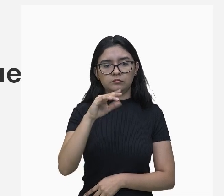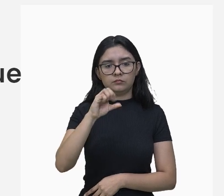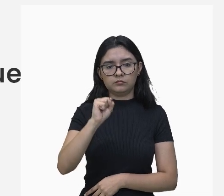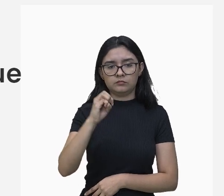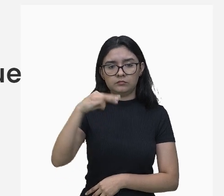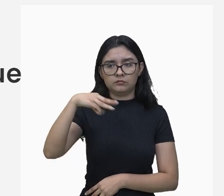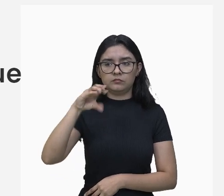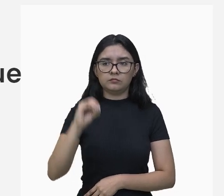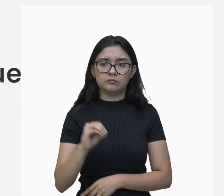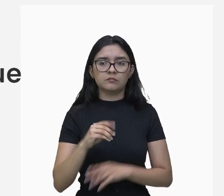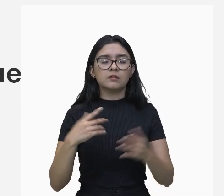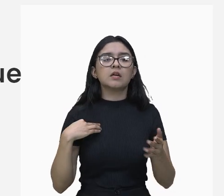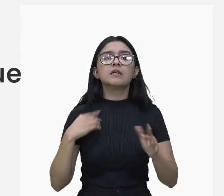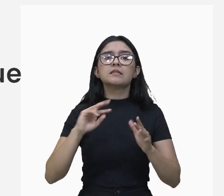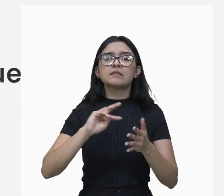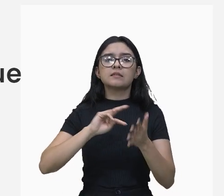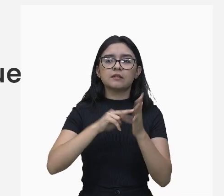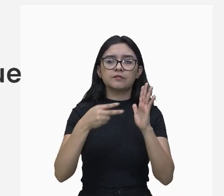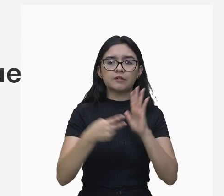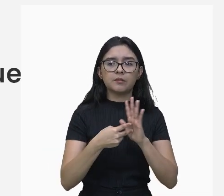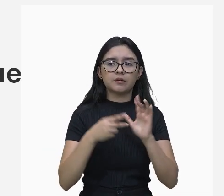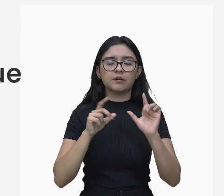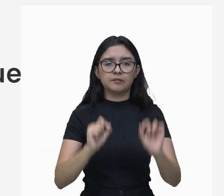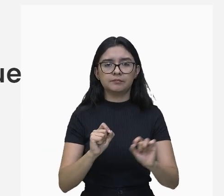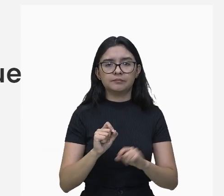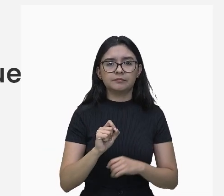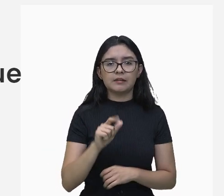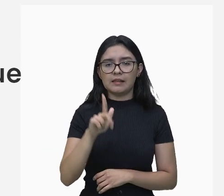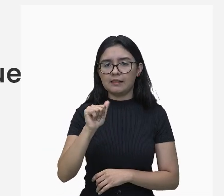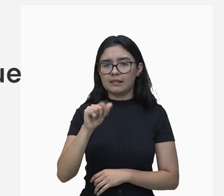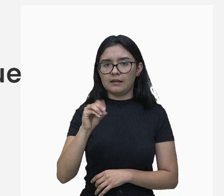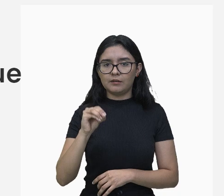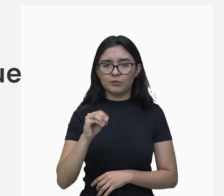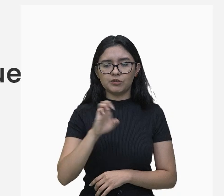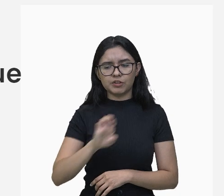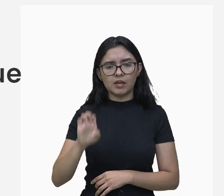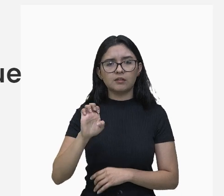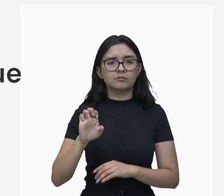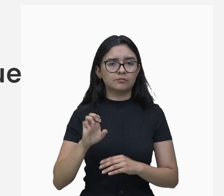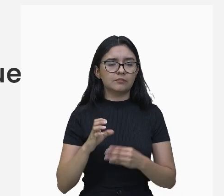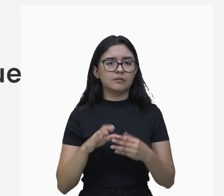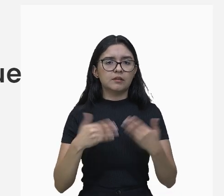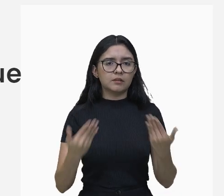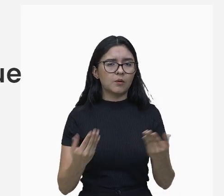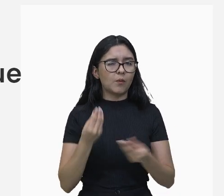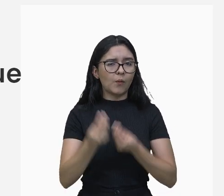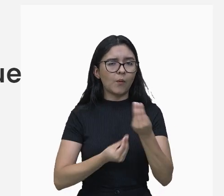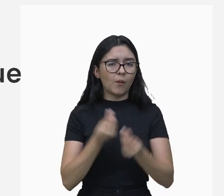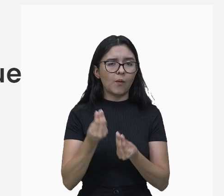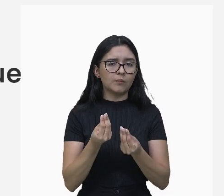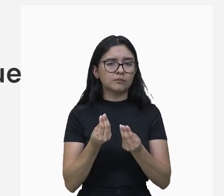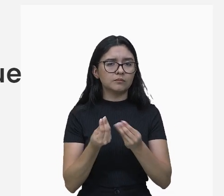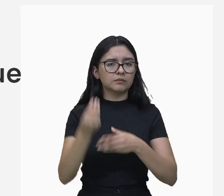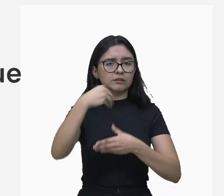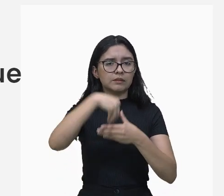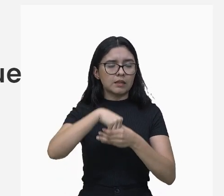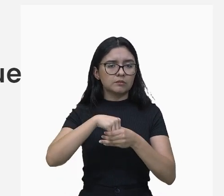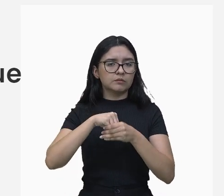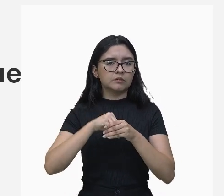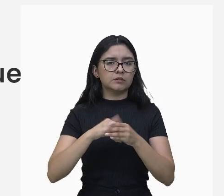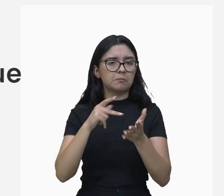lado esquerdo. Daqui a pouquinho a gente vai comentar melhor como esse gauchismo se apresenta na sua obra. Mas olha